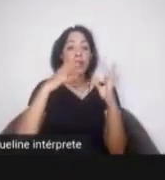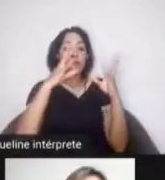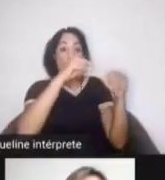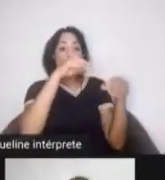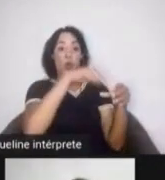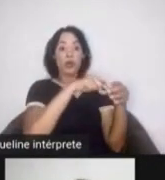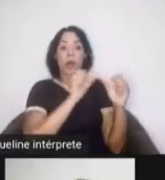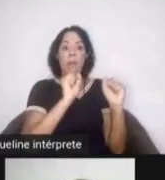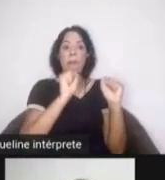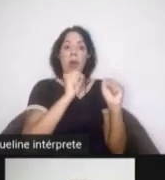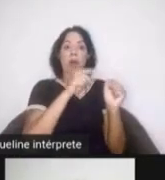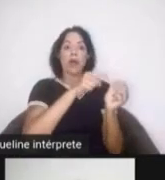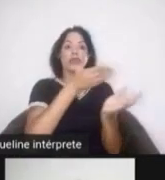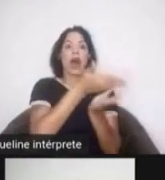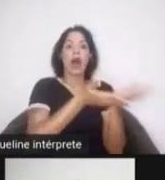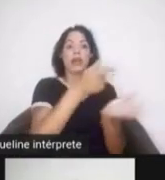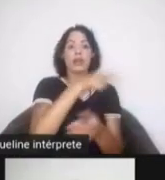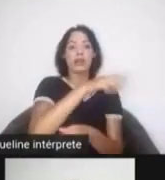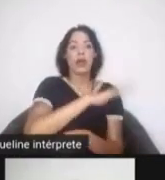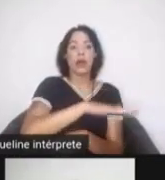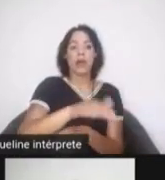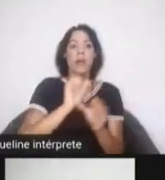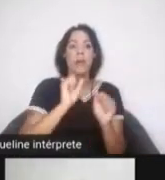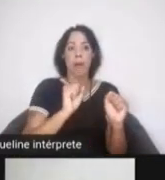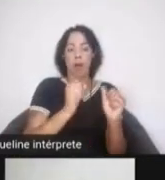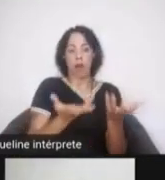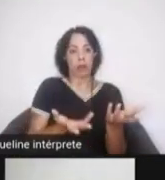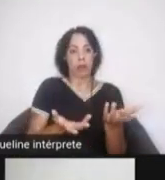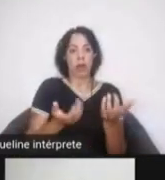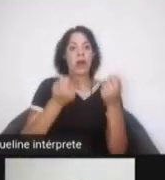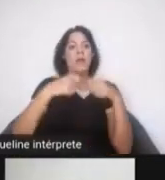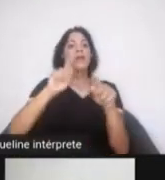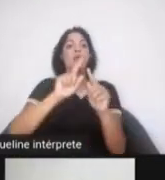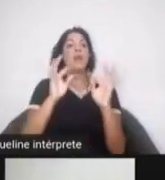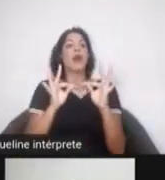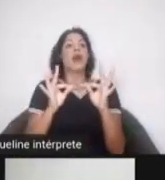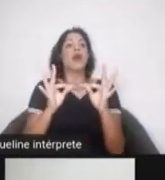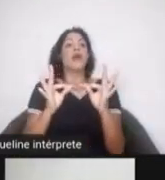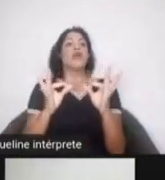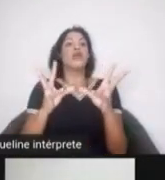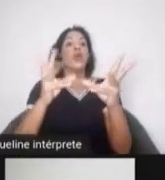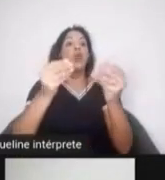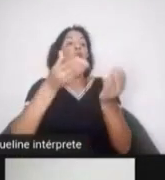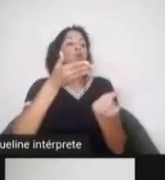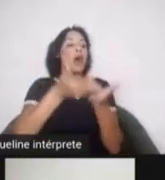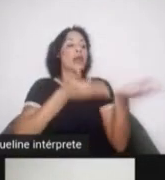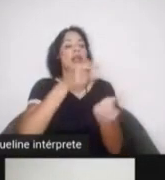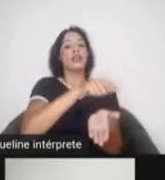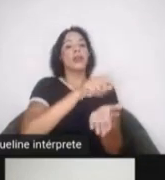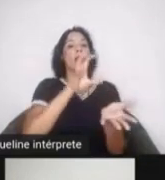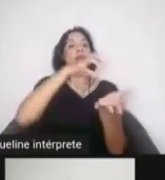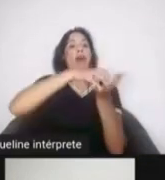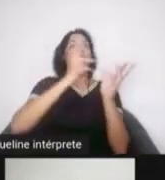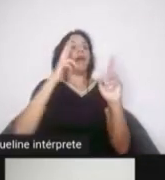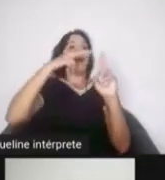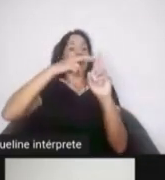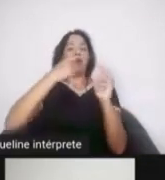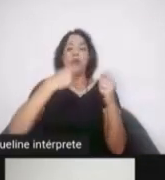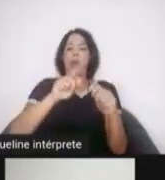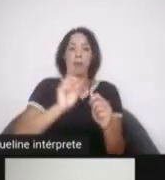emergencial local daquela criança. Nem todos precisam ser atendidos em centros de referência. Então, esse profissional do PCL